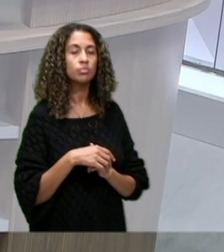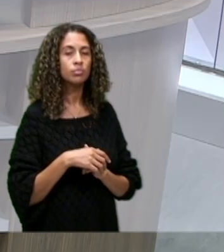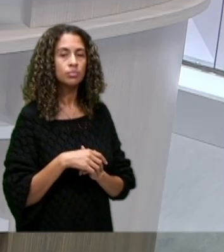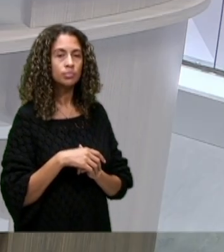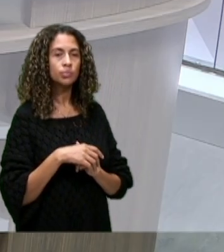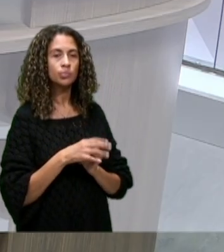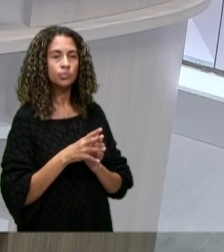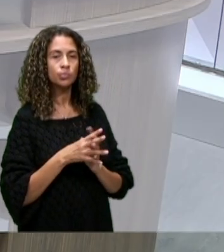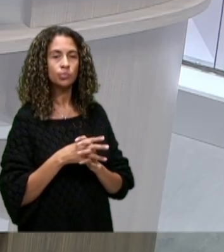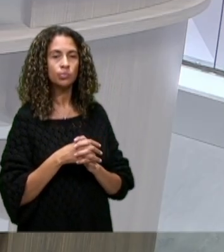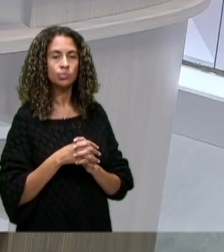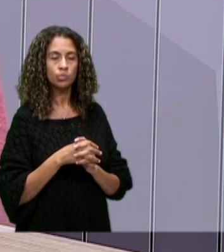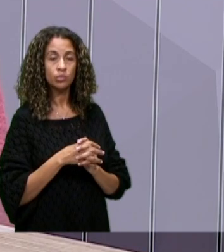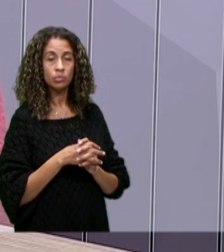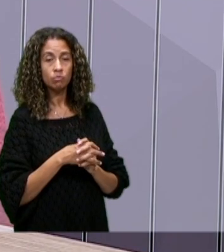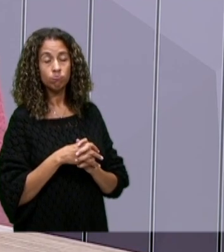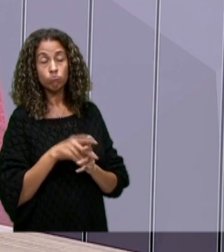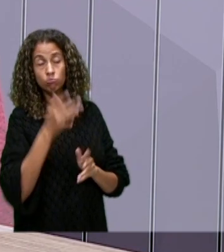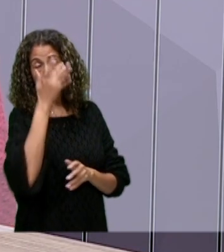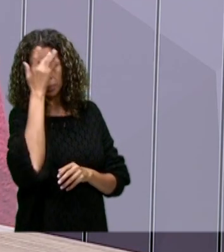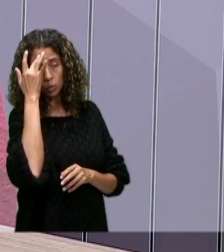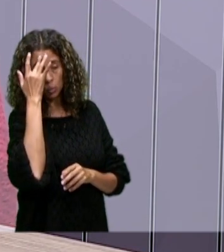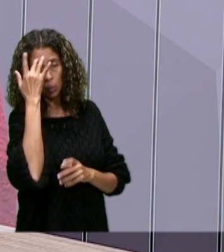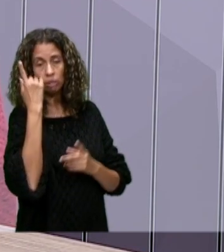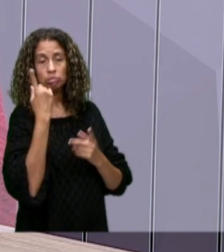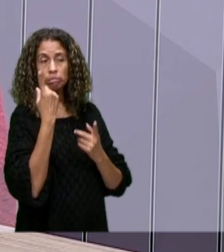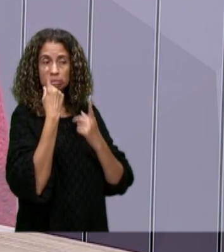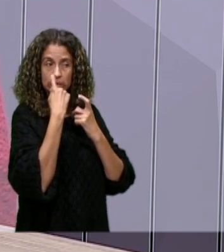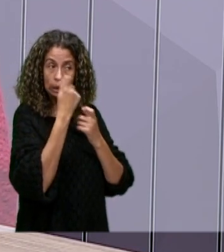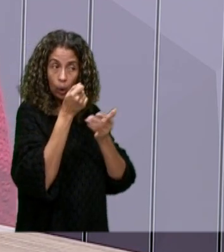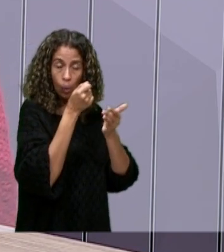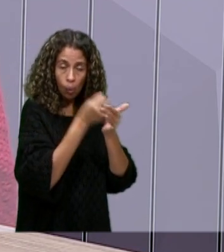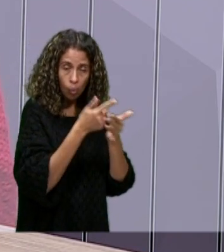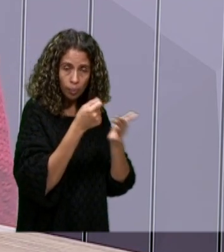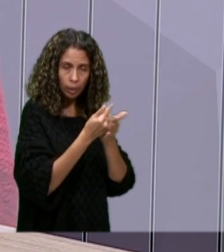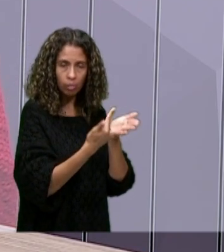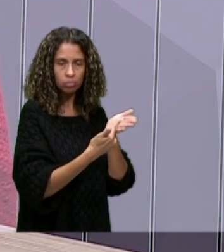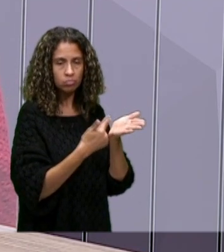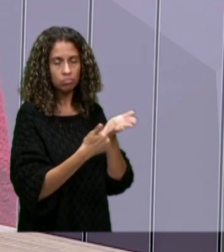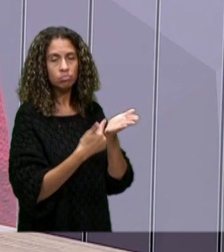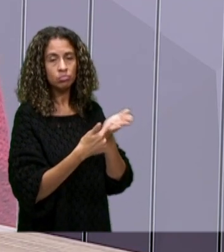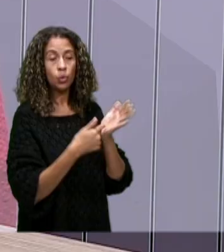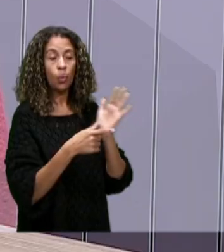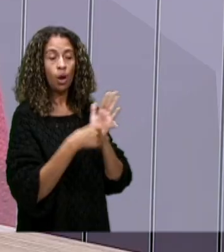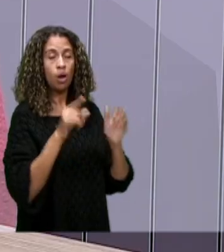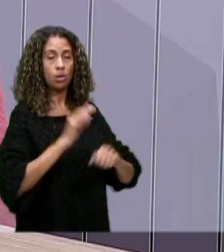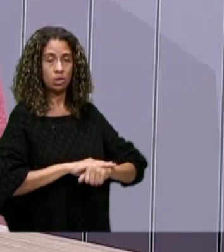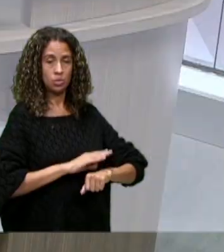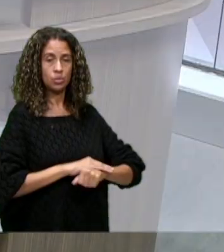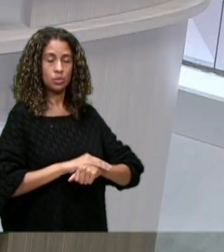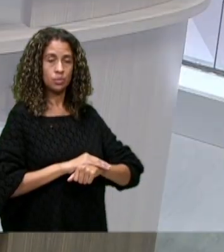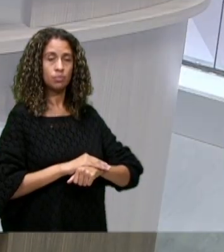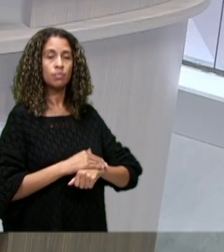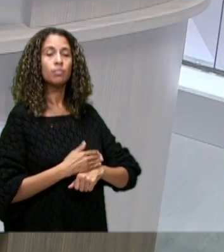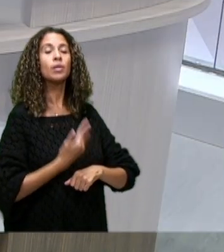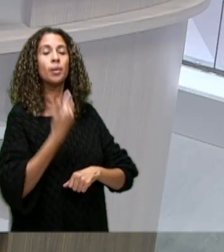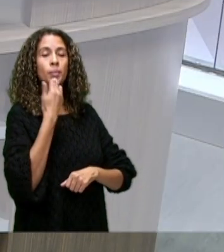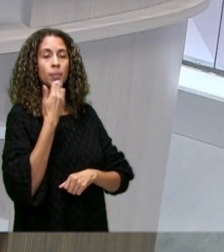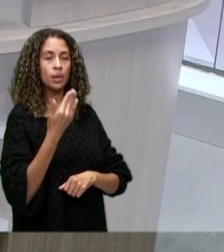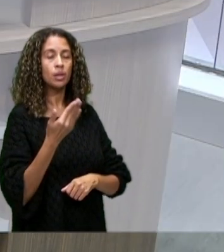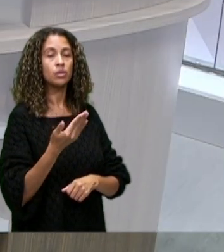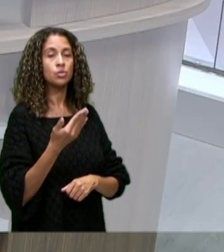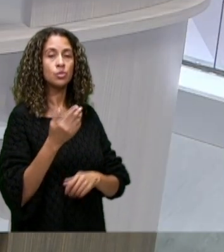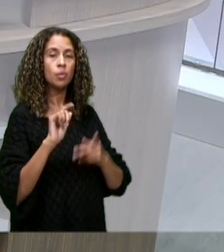E para quem quiser, então, adquirir um exemplar antecipadamente, faz com você,